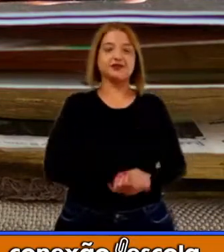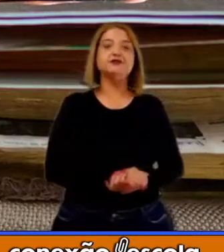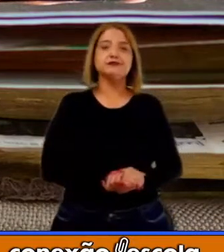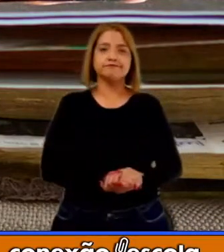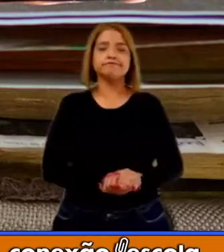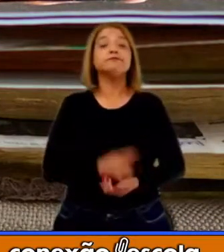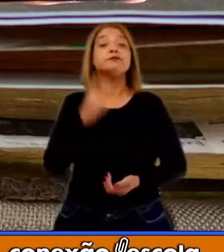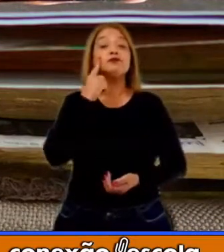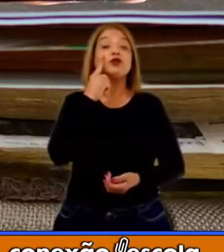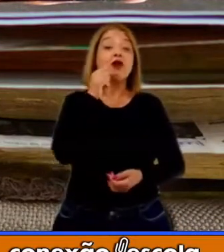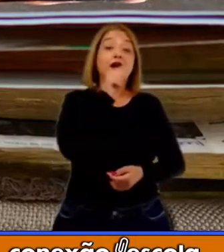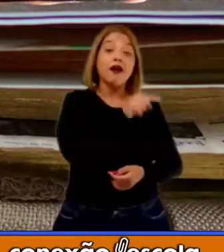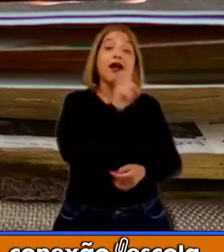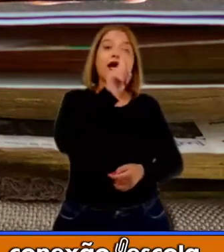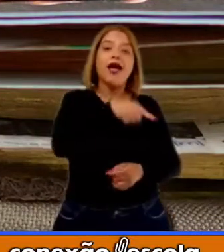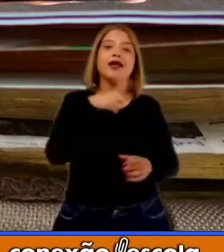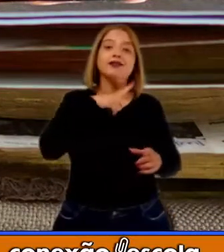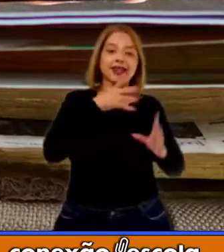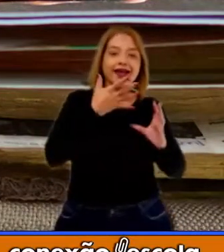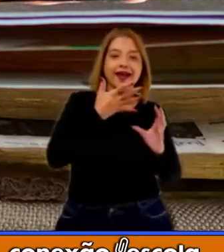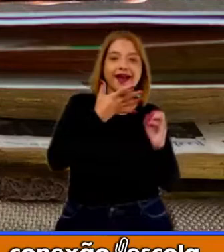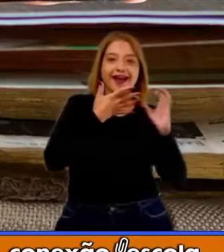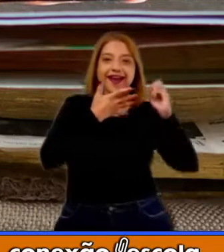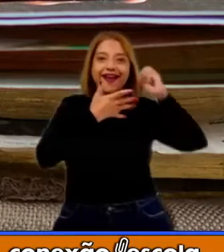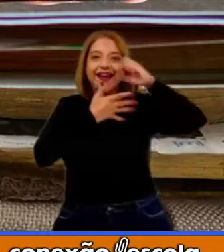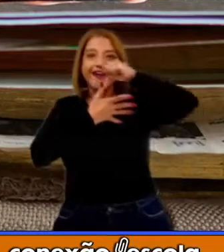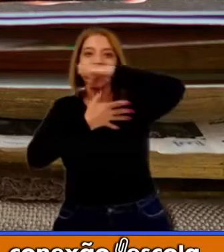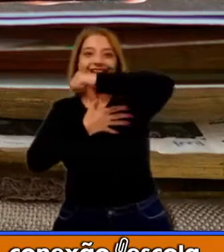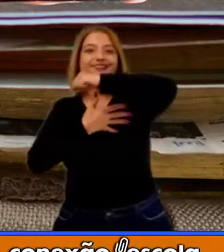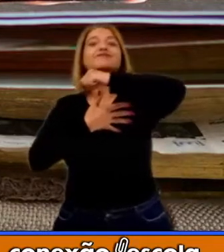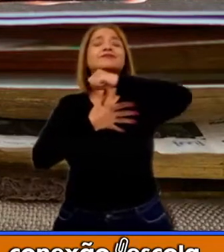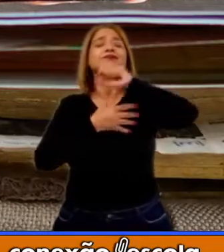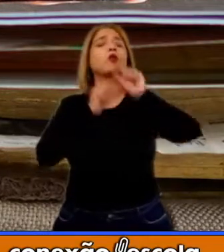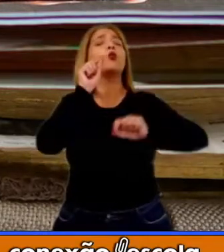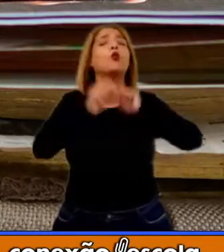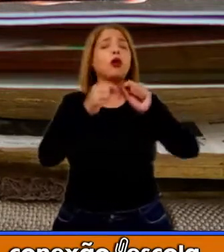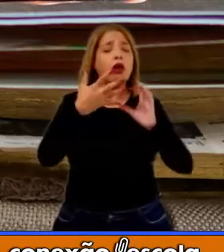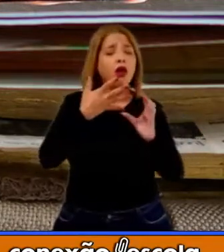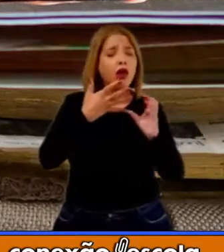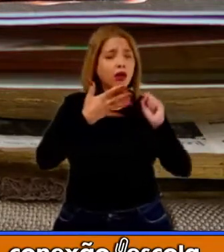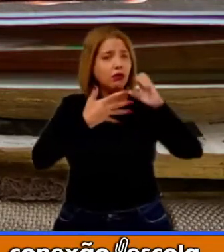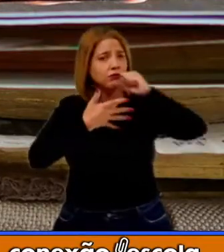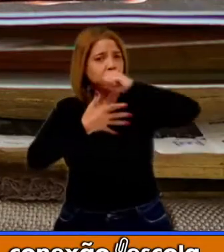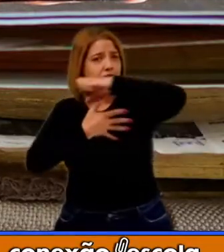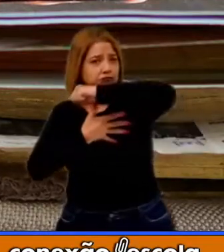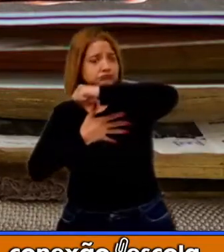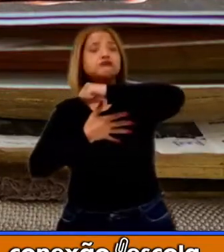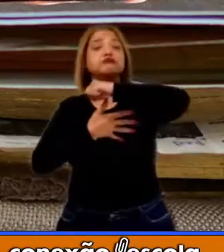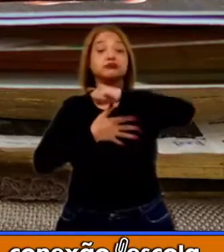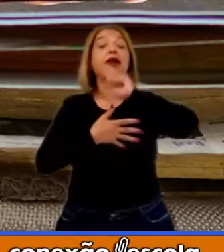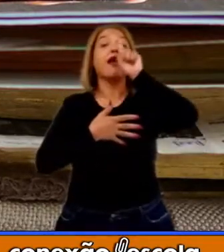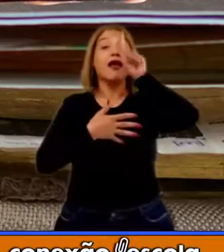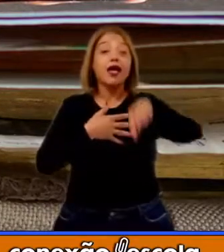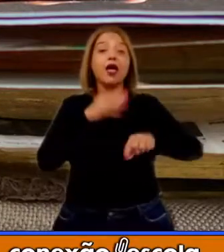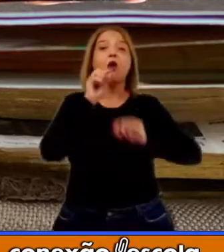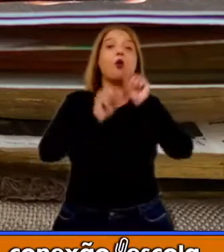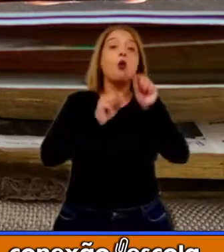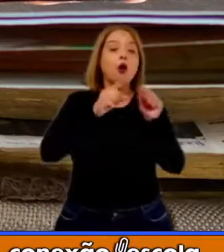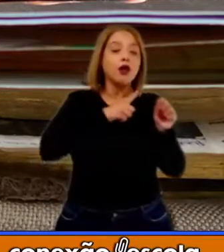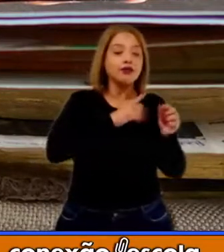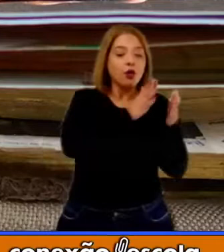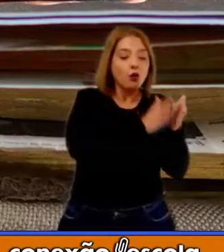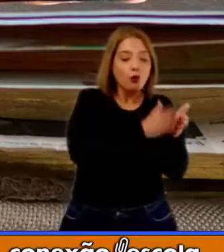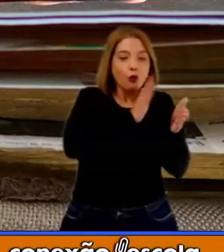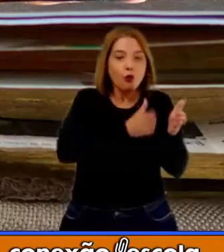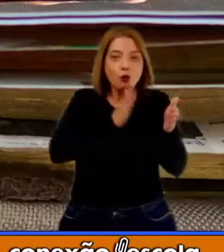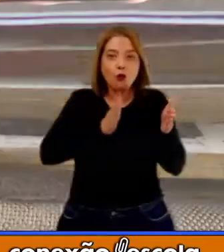Temos aqui a cadeia alimentar. Mas o que é cadeia alimentar? A cadeia alimentar é uma